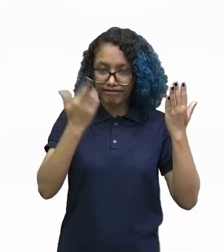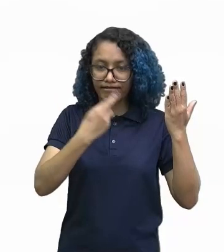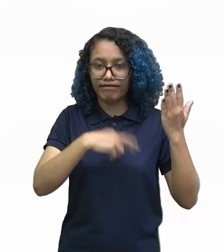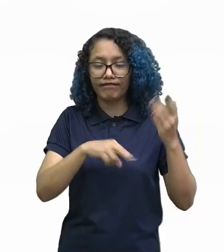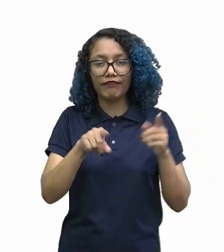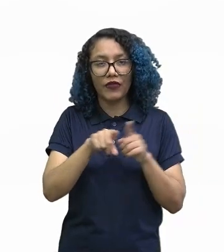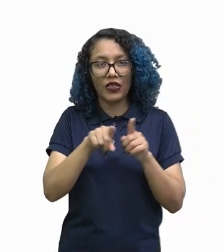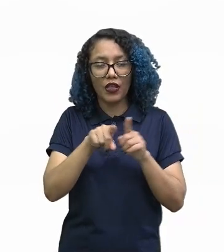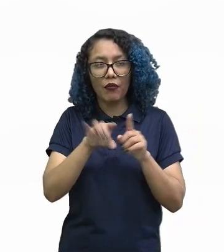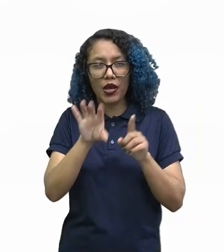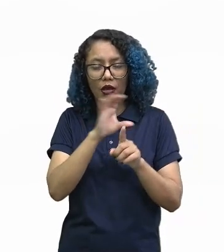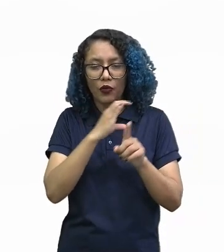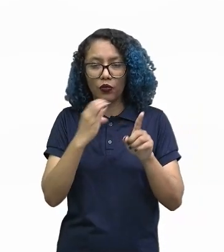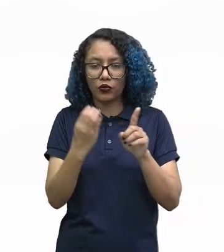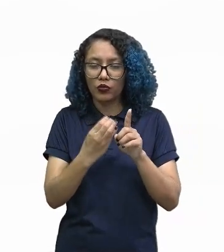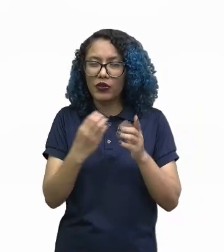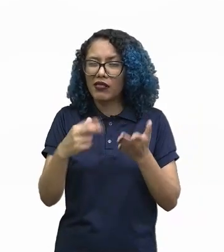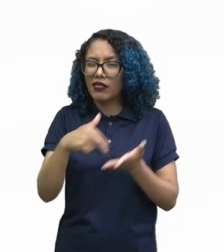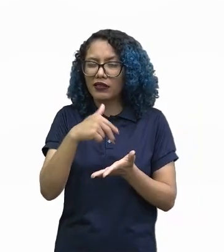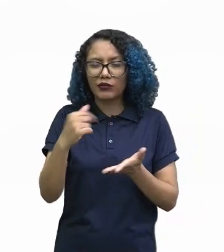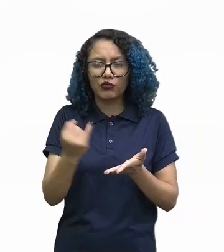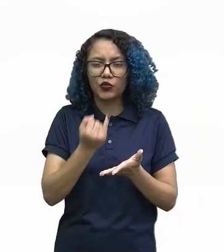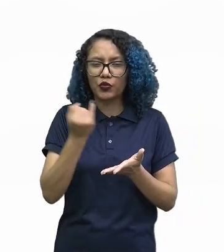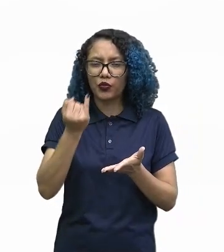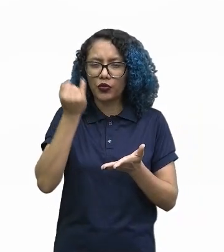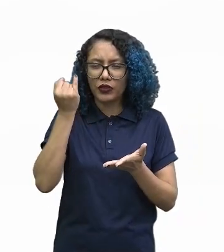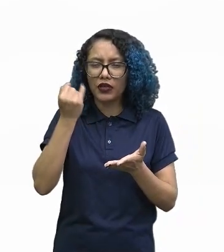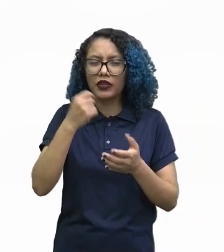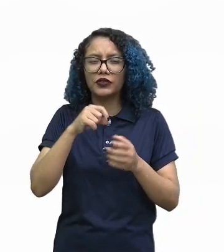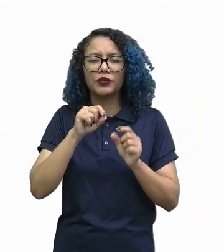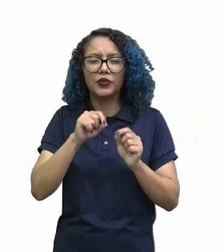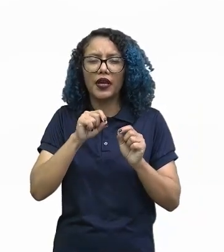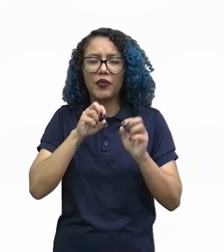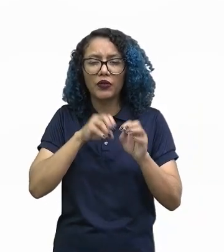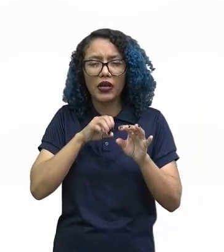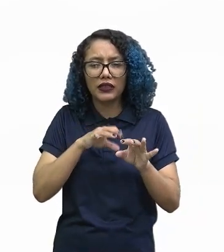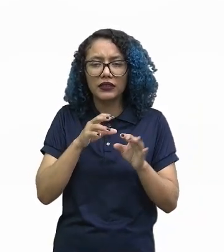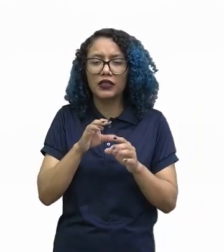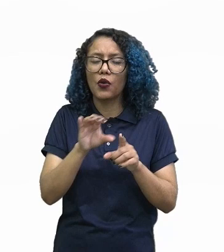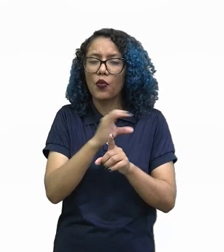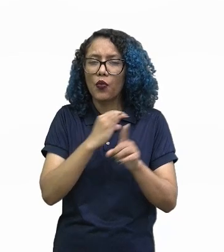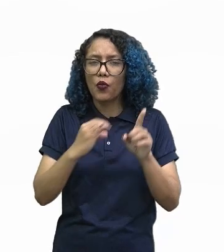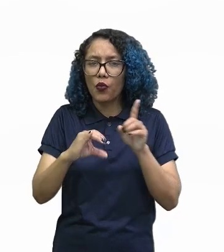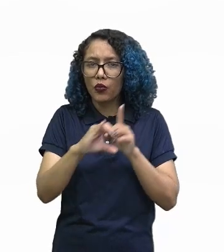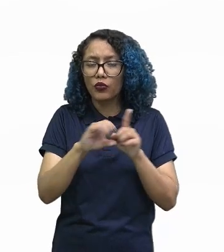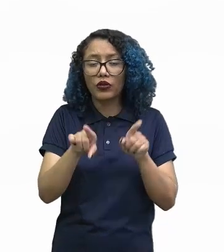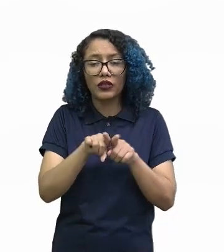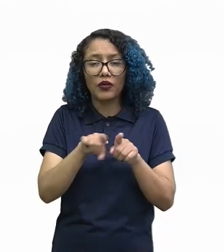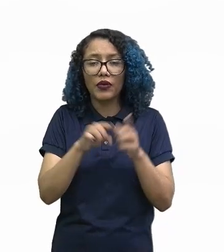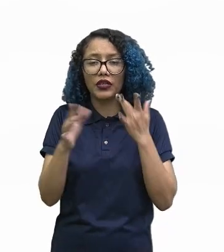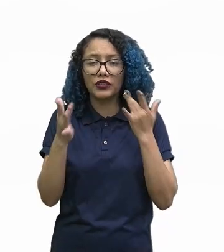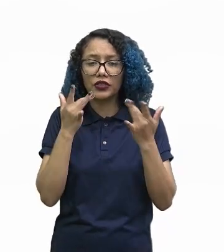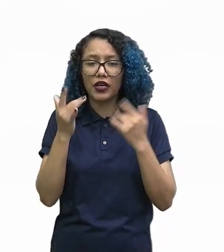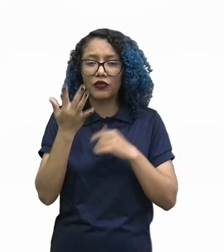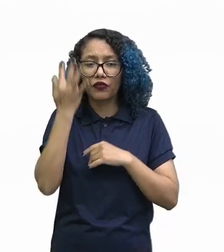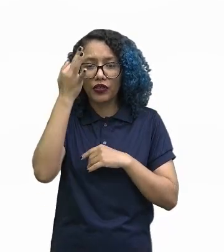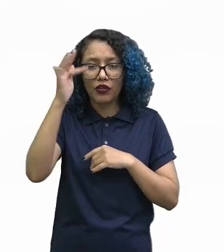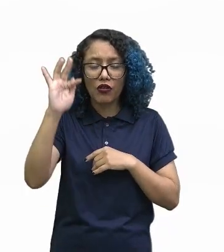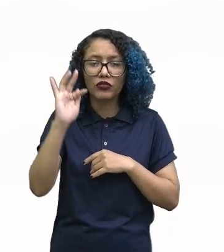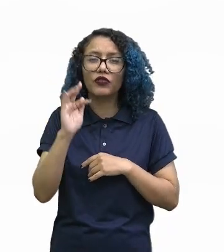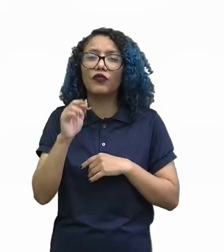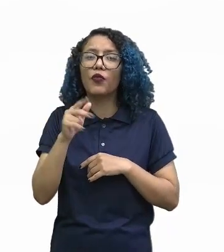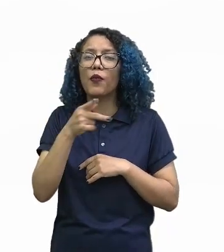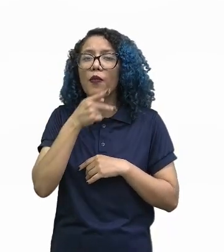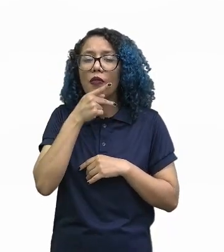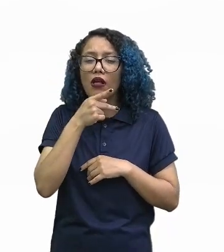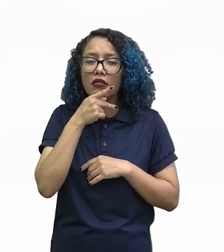Eles consideravam a dança essencial para a educação, para o culto e para o teatro. O filósofo grego